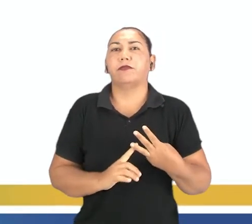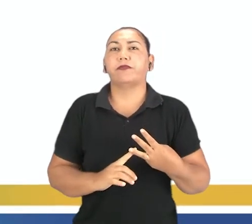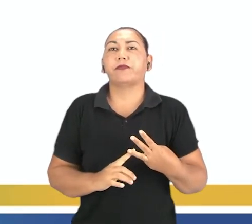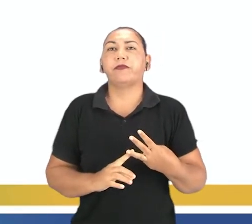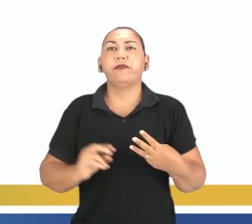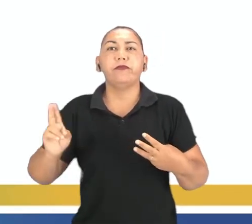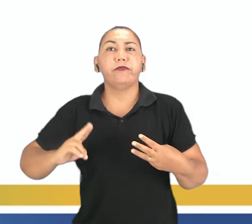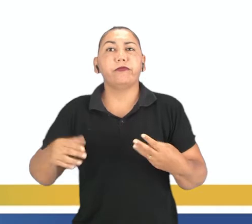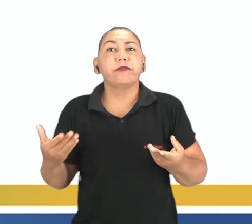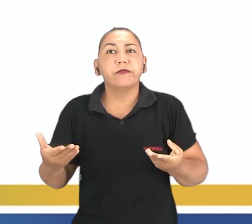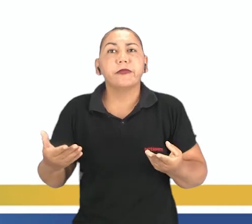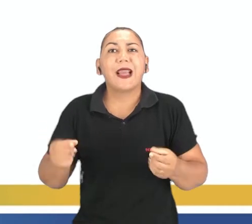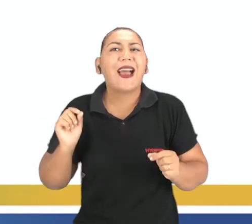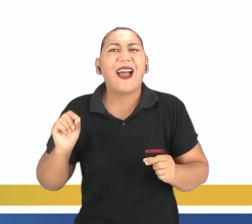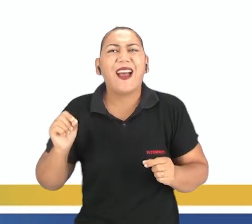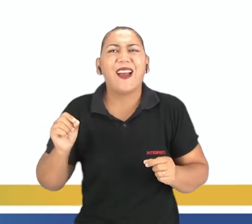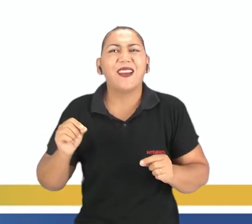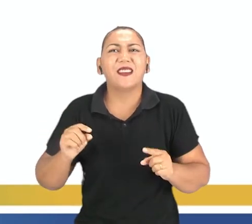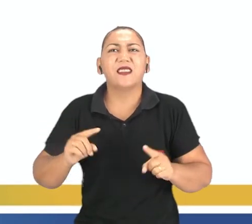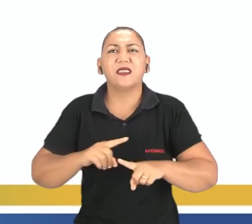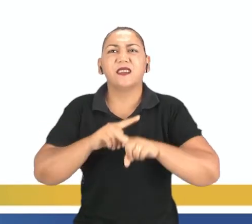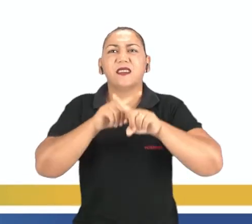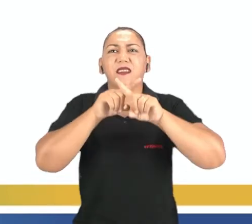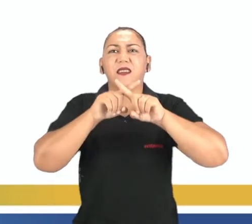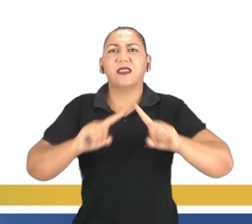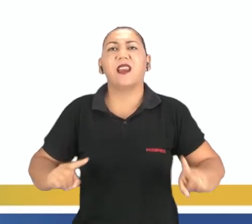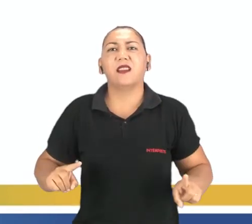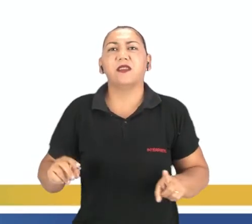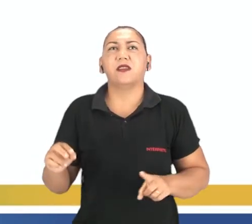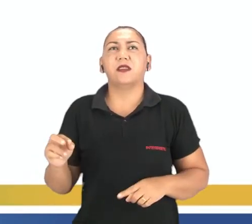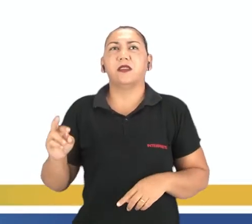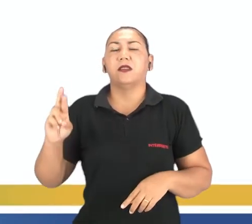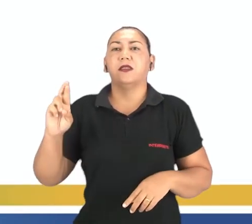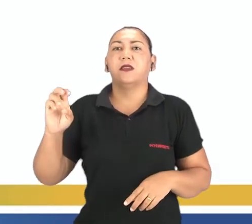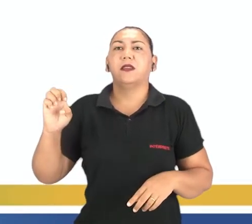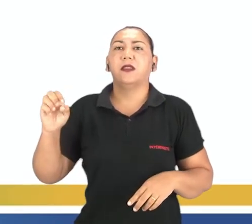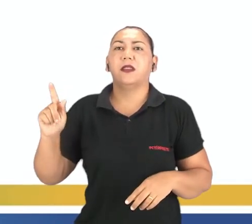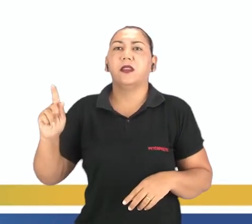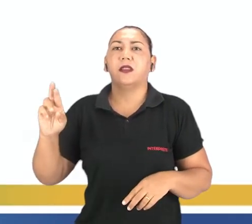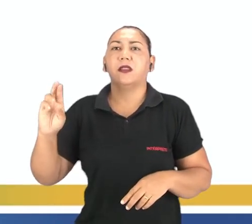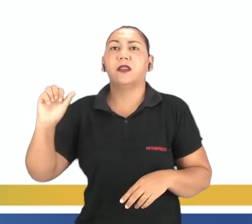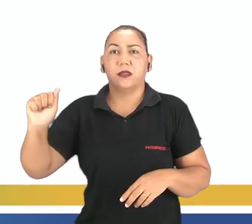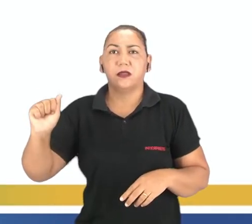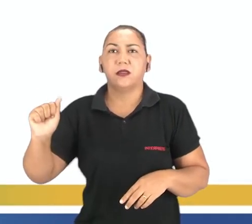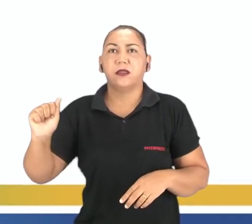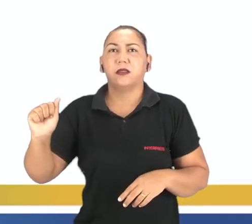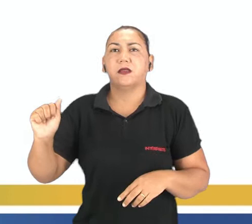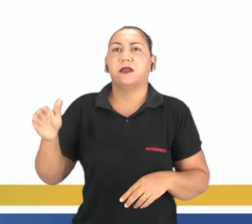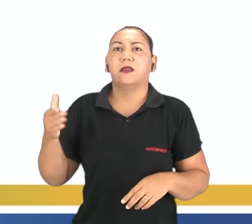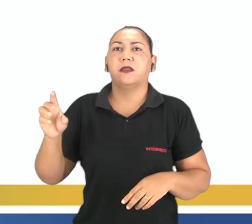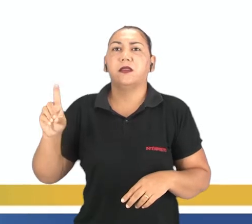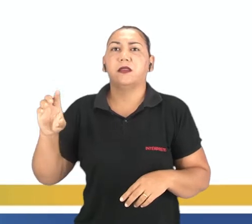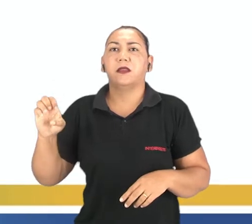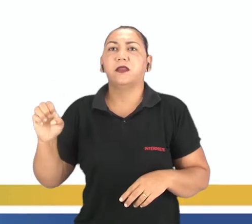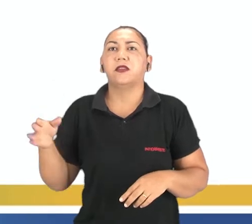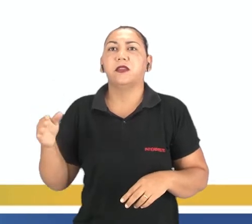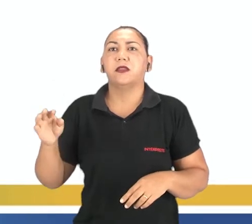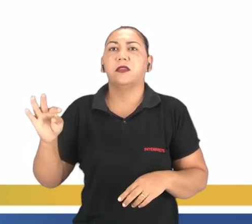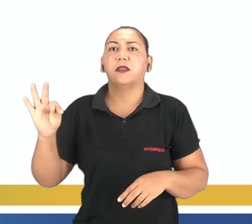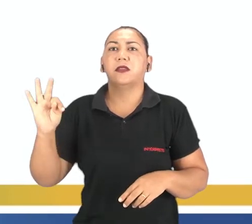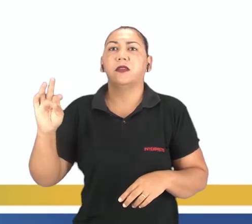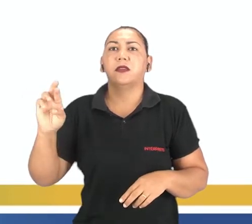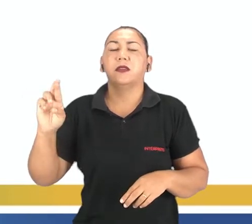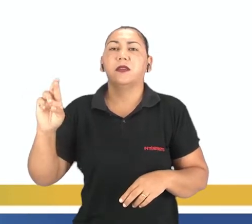Mas o que é a regra de 3, professora, que a senhora está falando tanto? Então vamos lá, vamos entender o que é isso. A regra de 3, ela é a